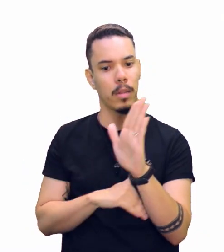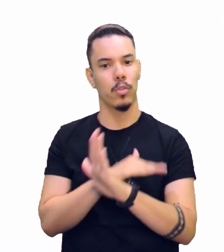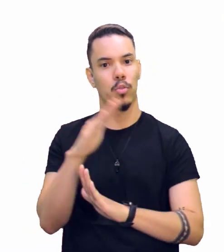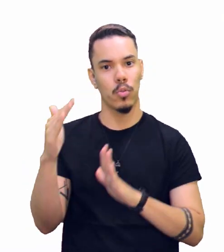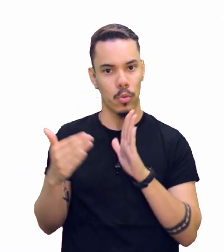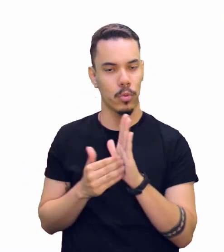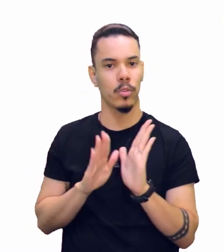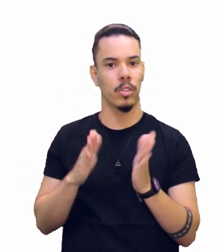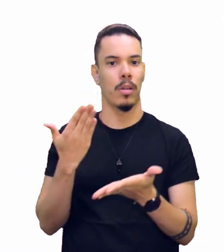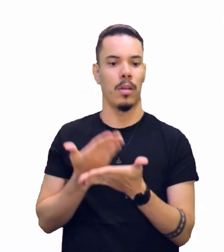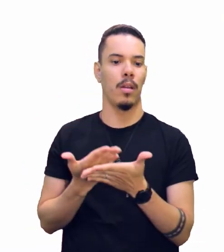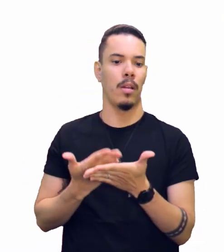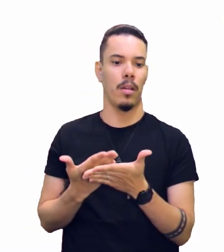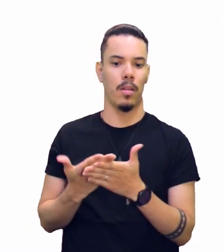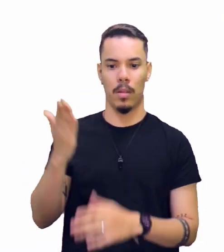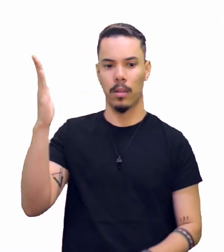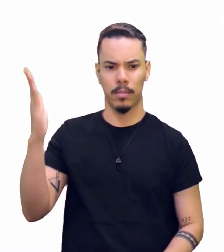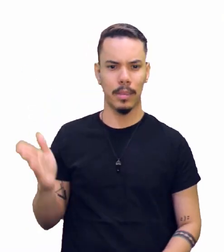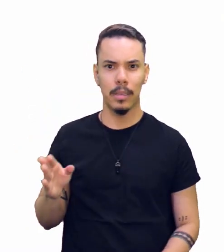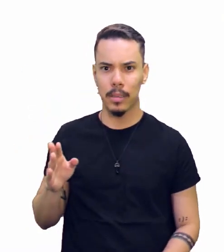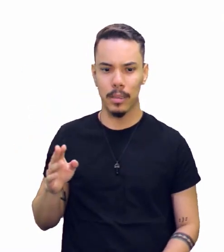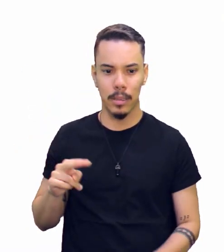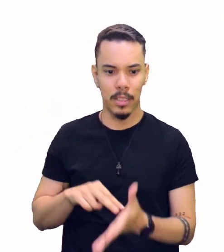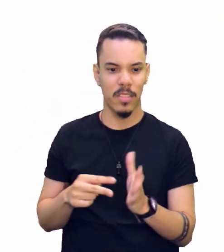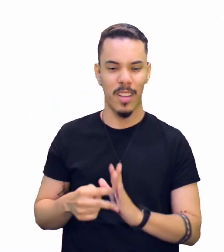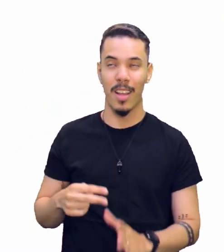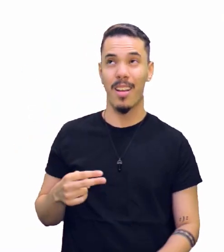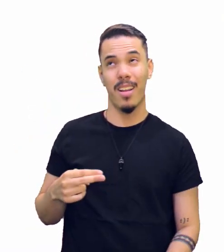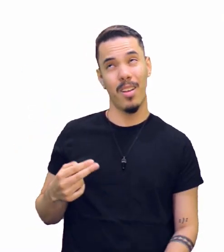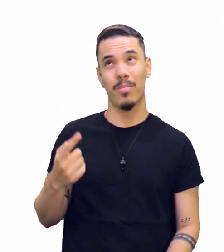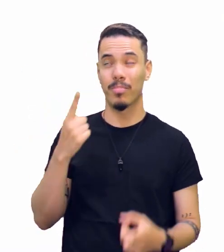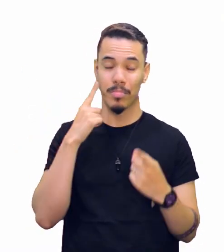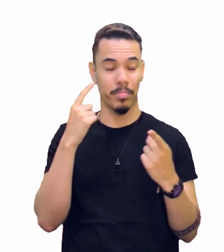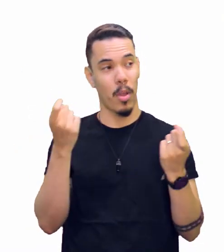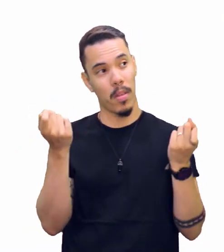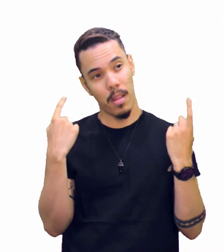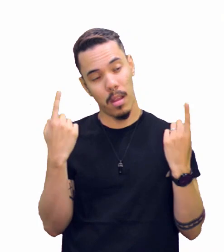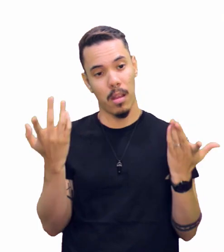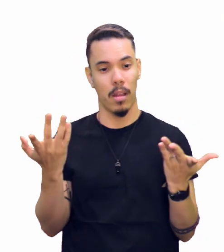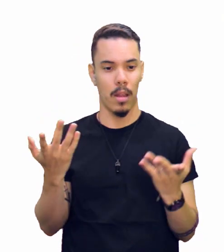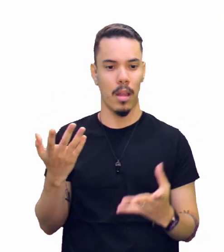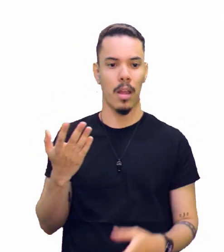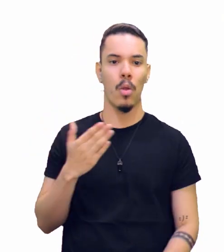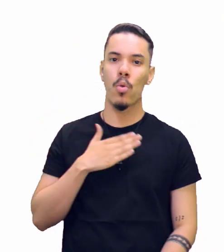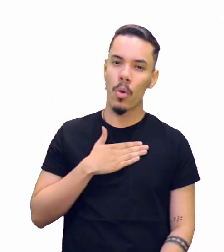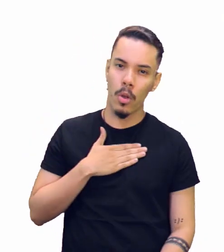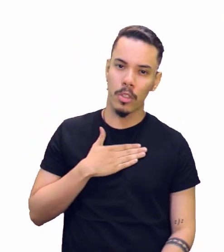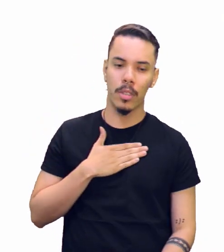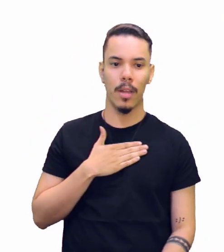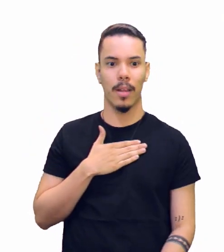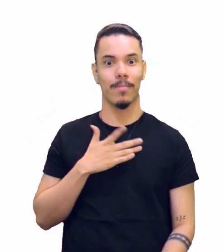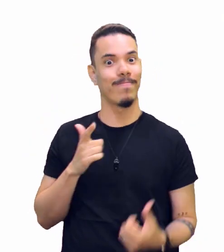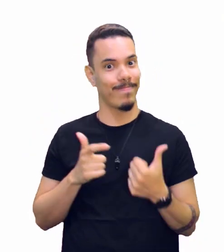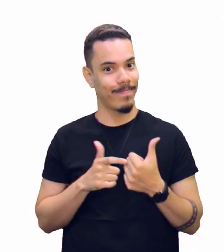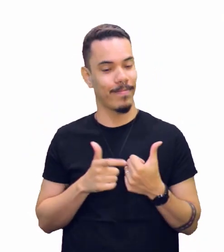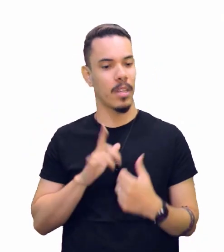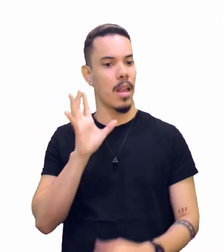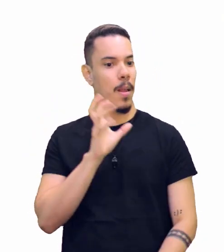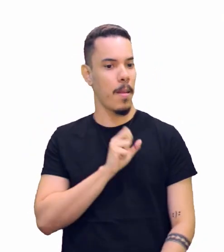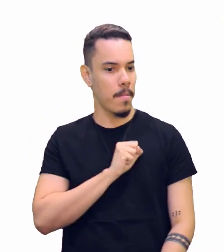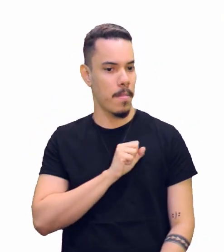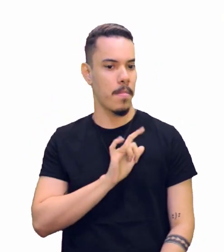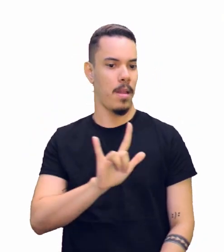doesn't mind que é você não se importar tanto o like é curtir gostar Love e amar